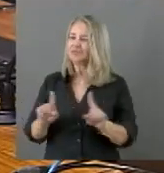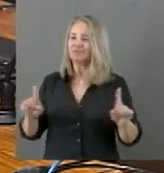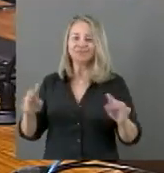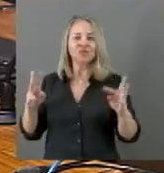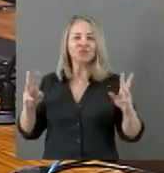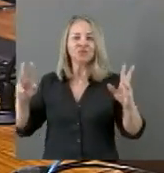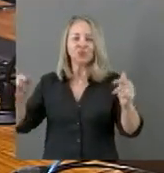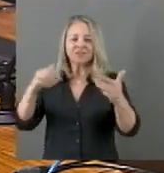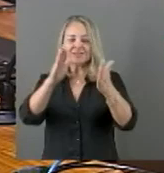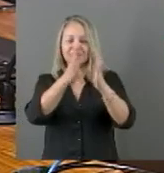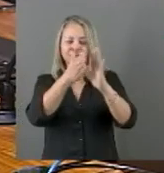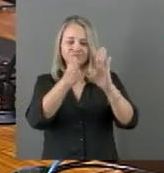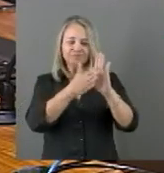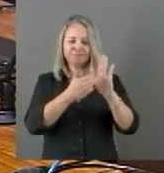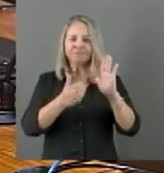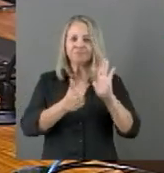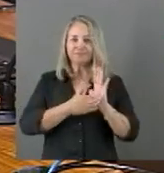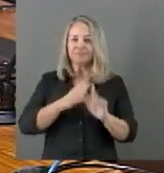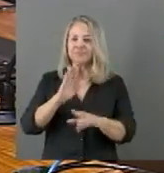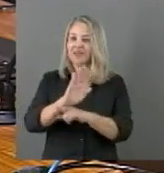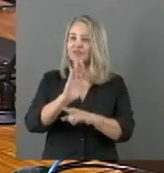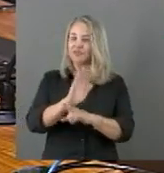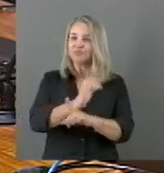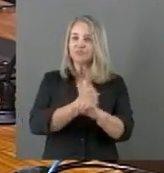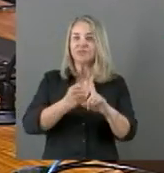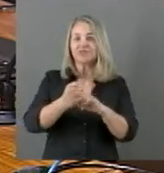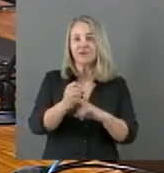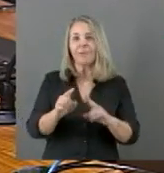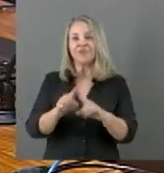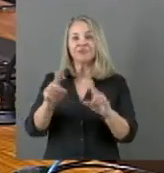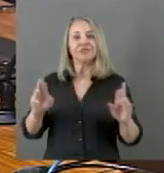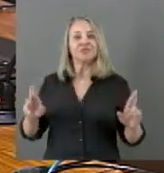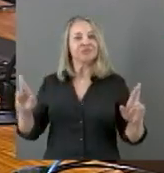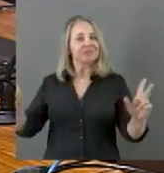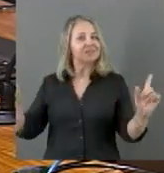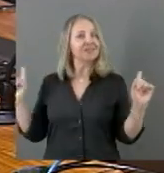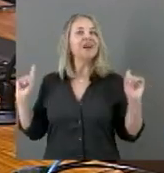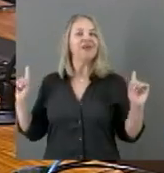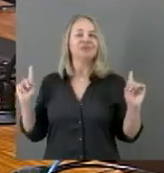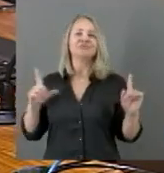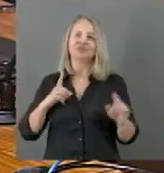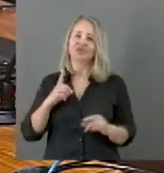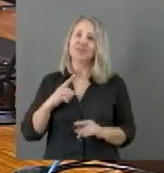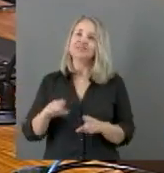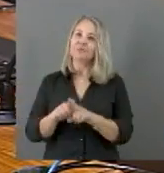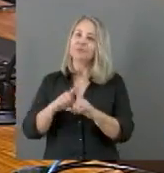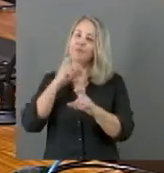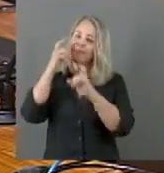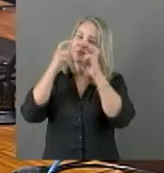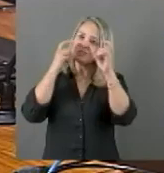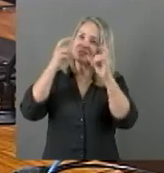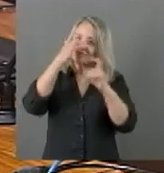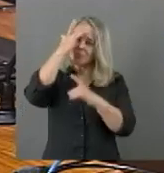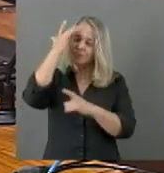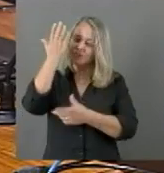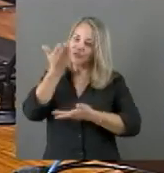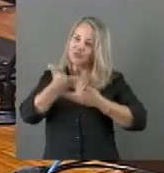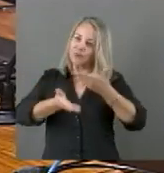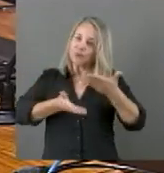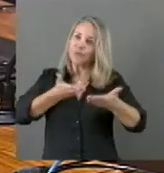outras pautas da assistência social, mas ele tinha um diferencial, ele tinha uma preocupação com quem cuida, de